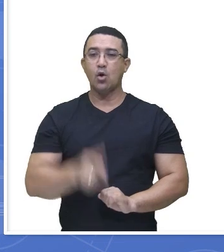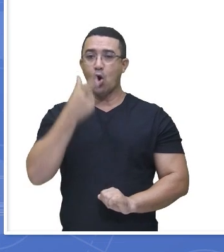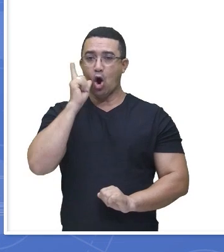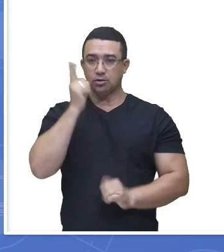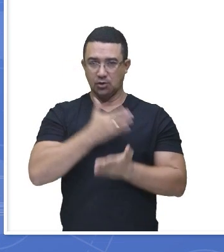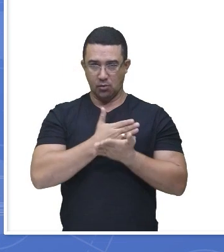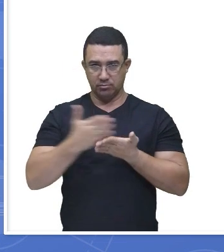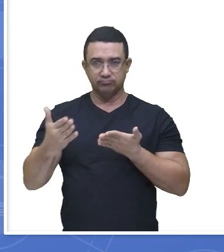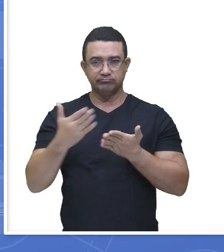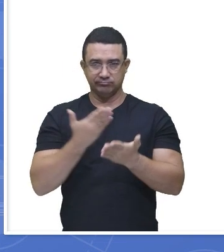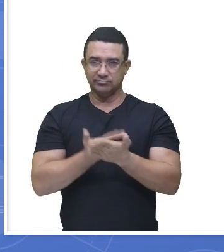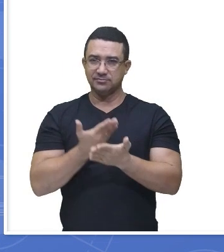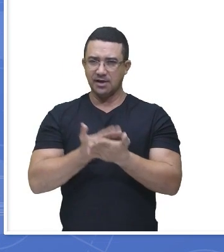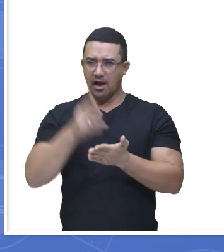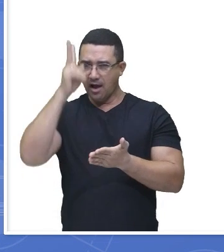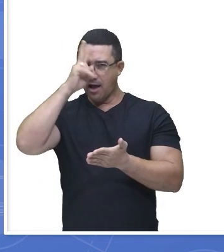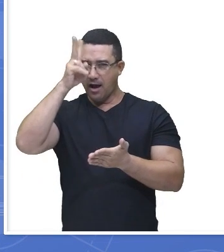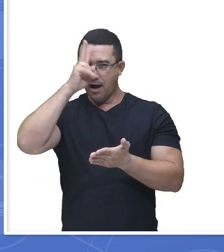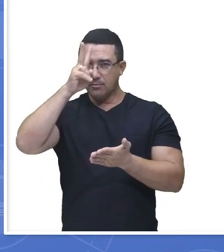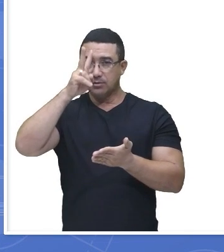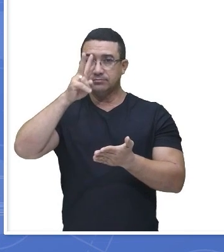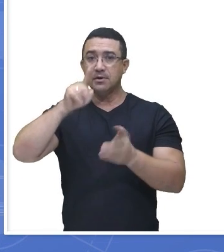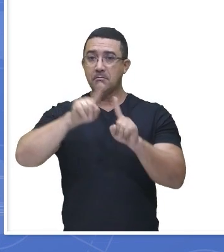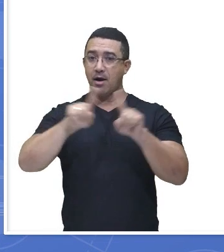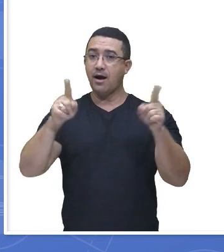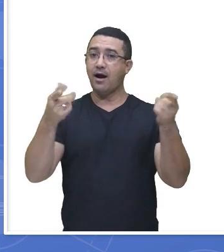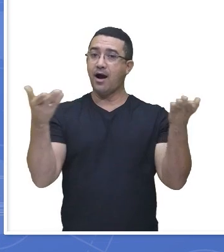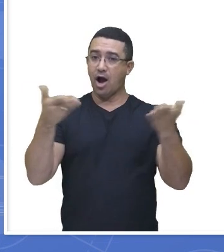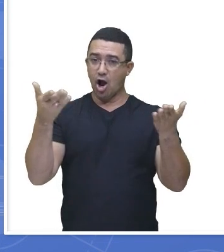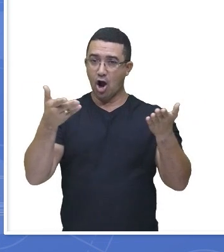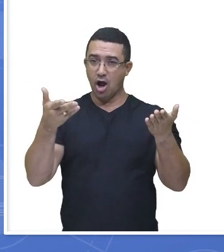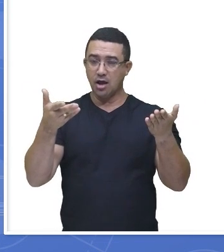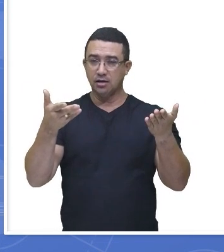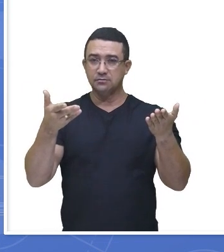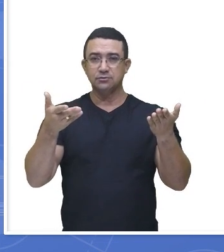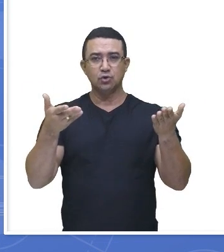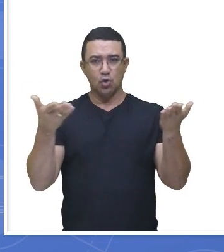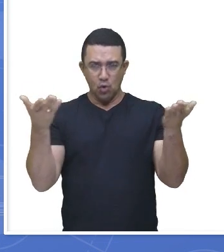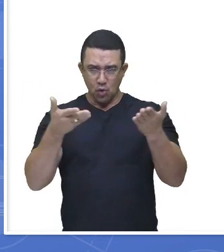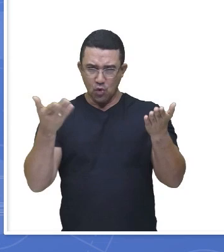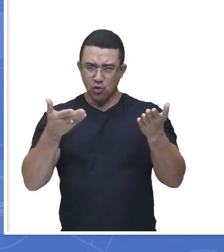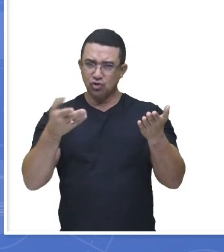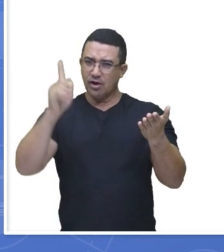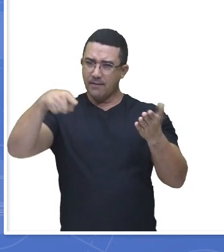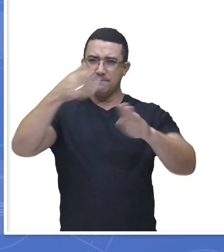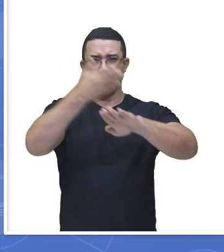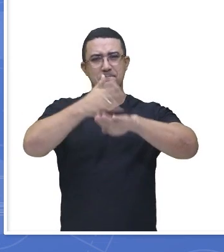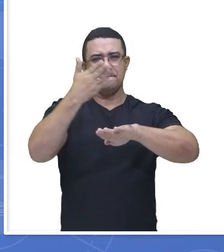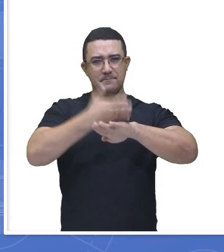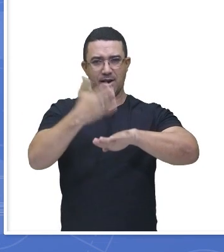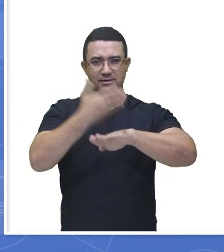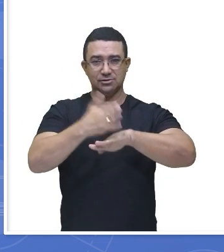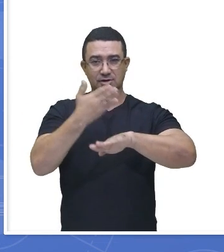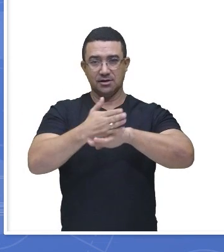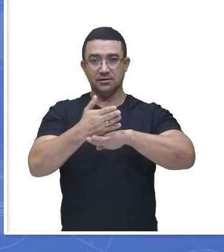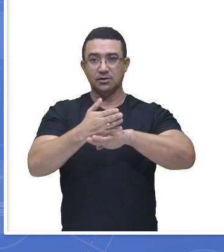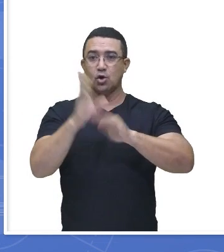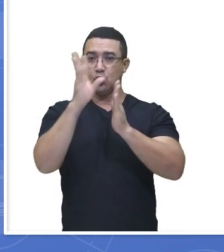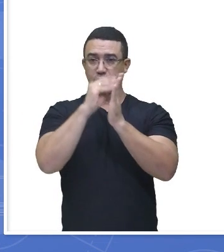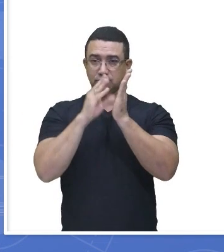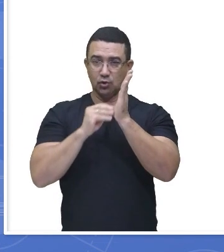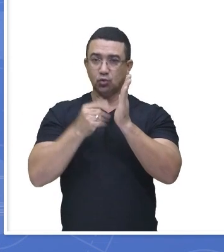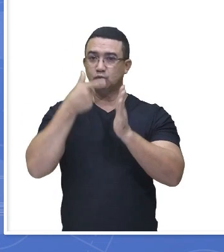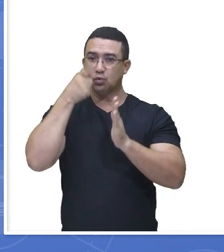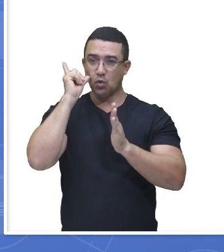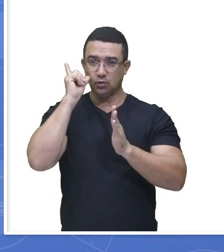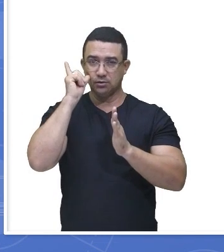estudar ontem, então lembrado, né? Mas agora eu os convido, porque hoje não é a aula de ontem, mas é a prática, né? Eu